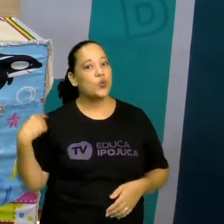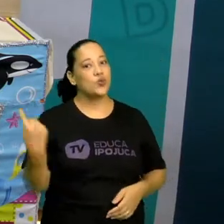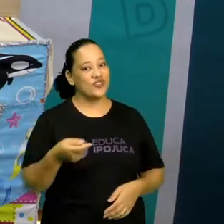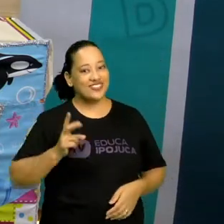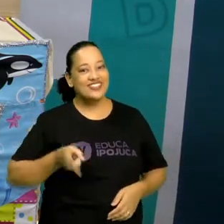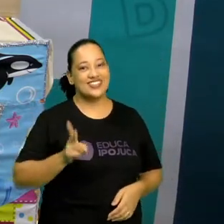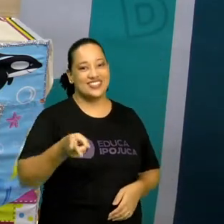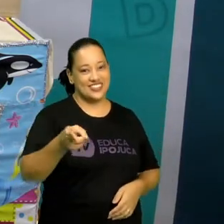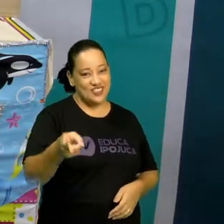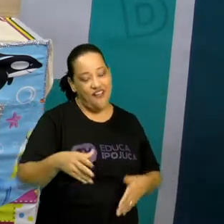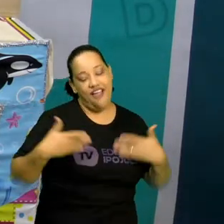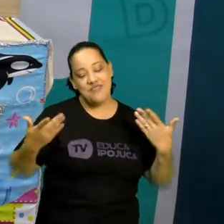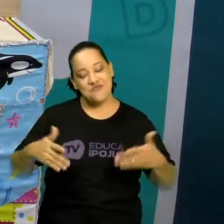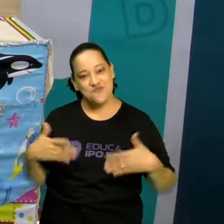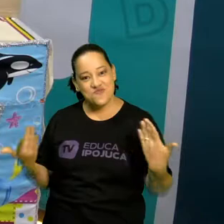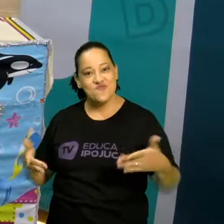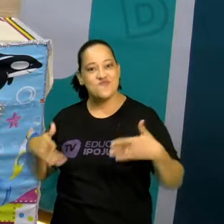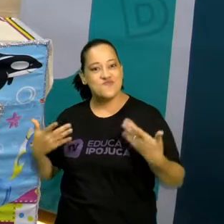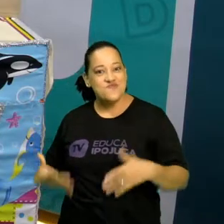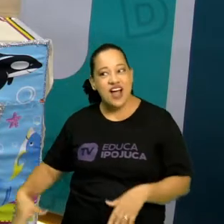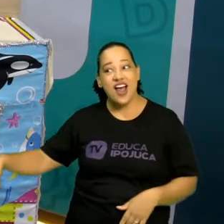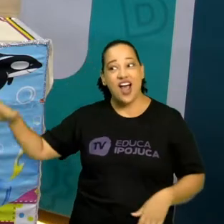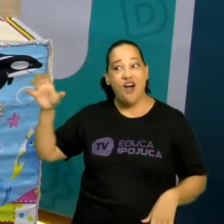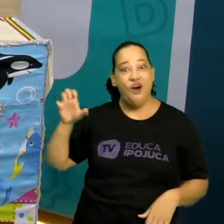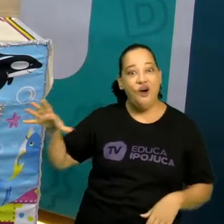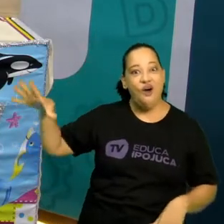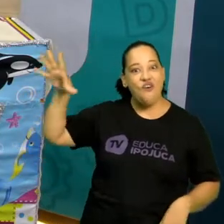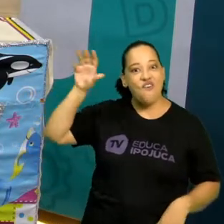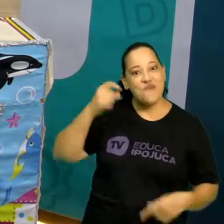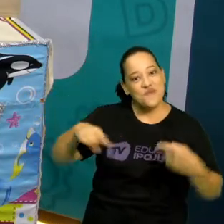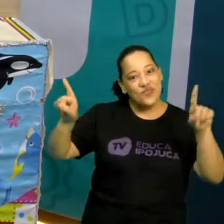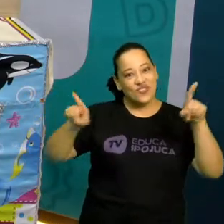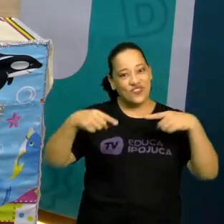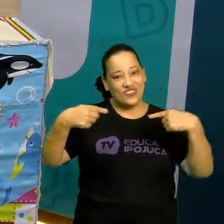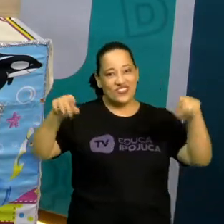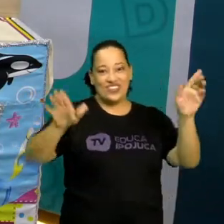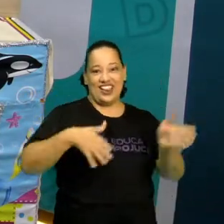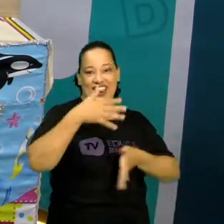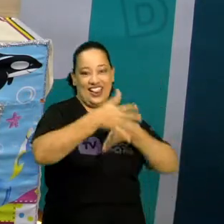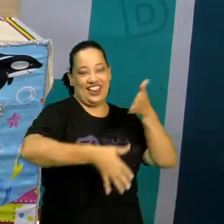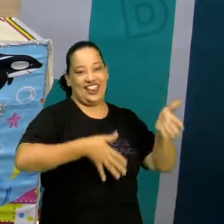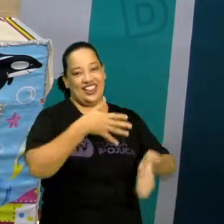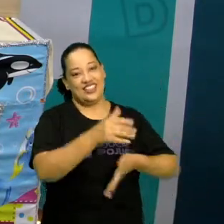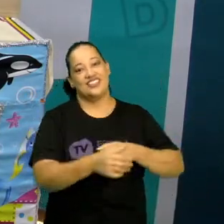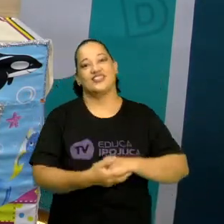Vamos ouvir aquela música Vem Legal vamos lá burro